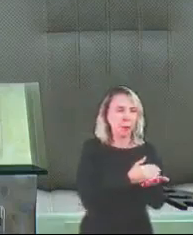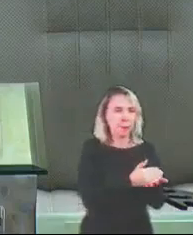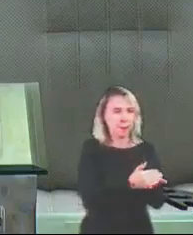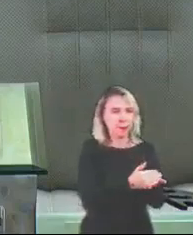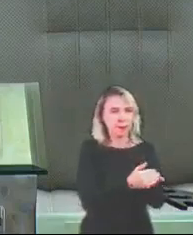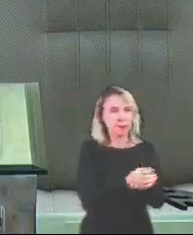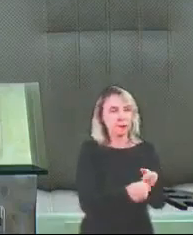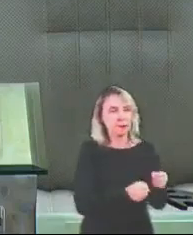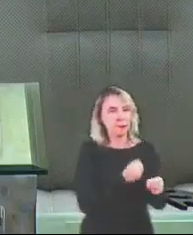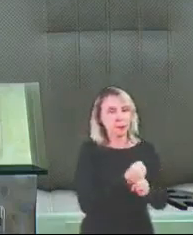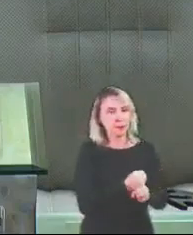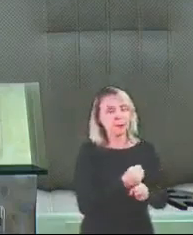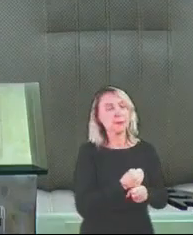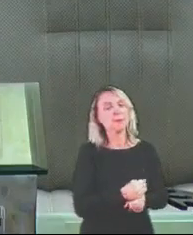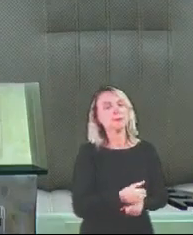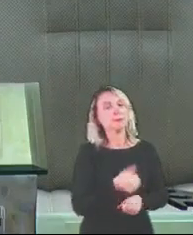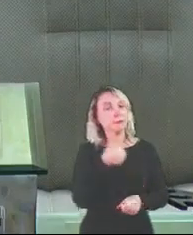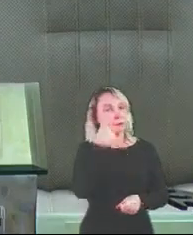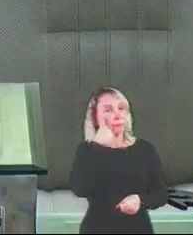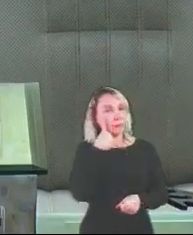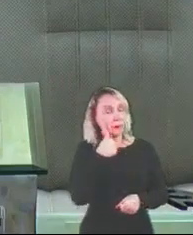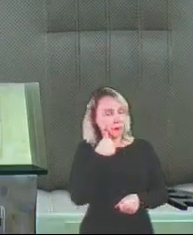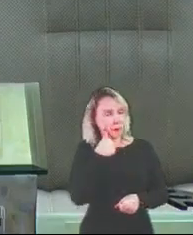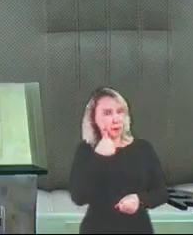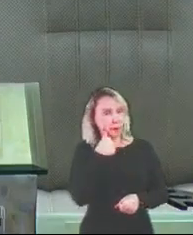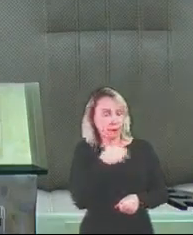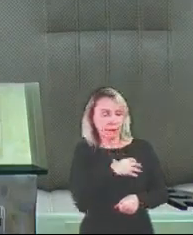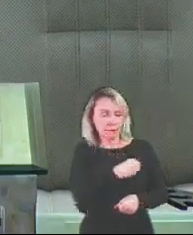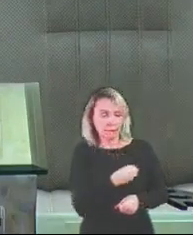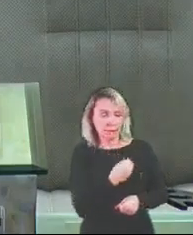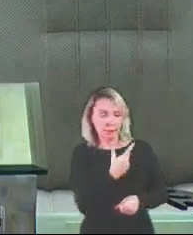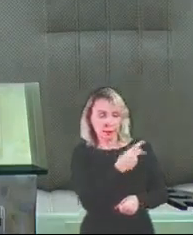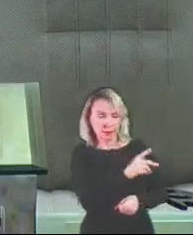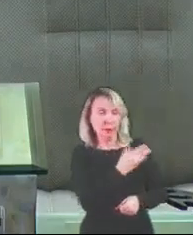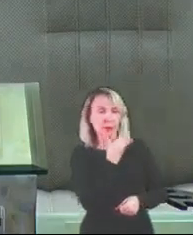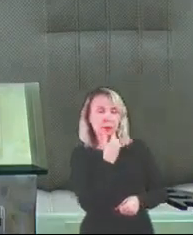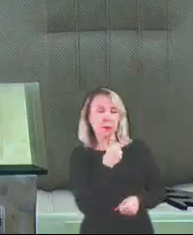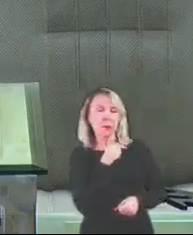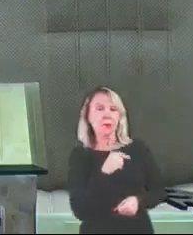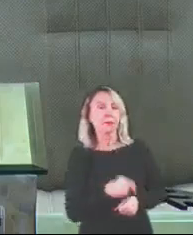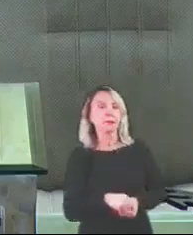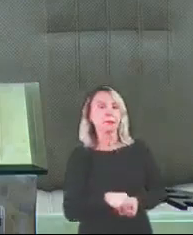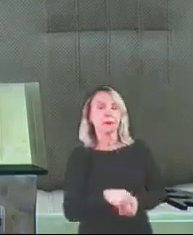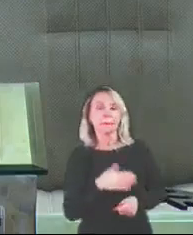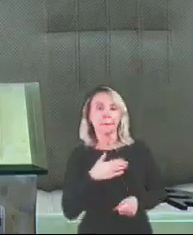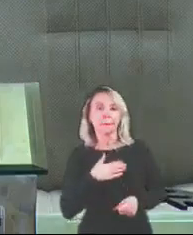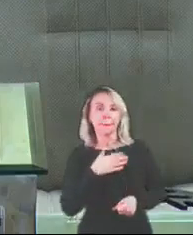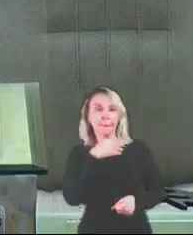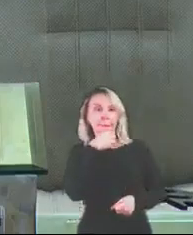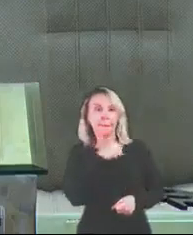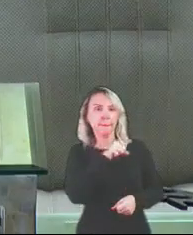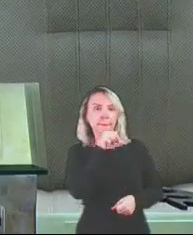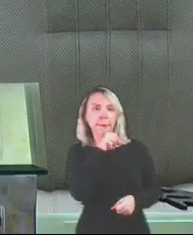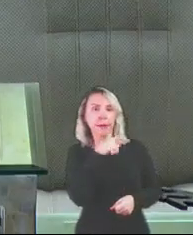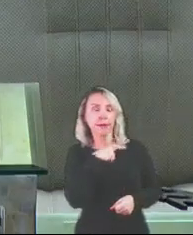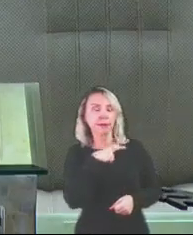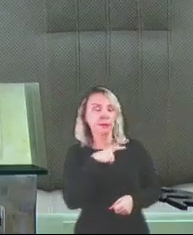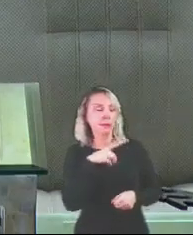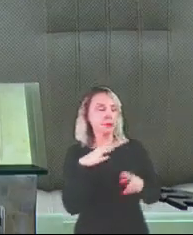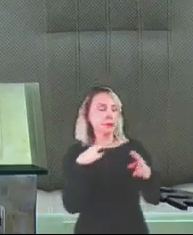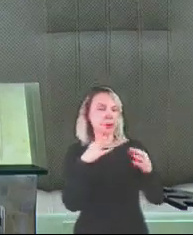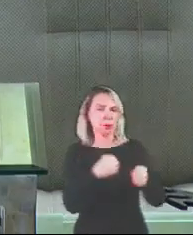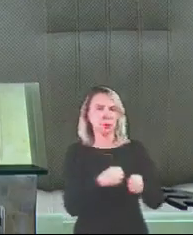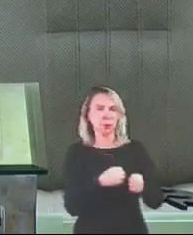colocou: meu pai teve tudo, possuiu tudo o que eu queria. E quando precisou de uma